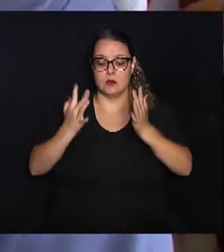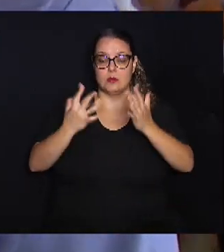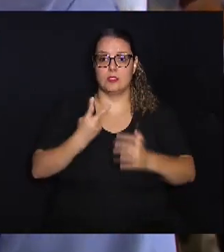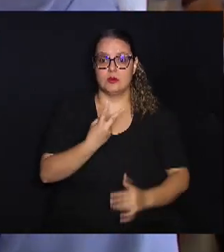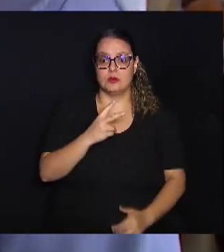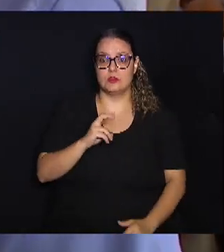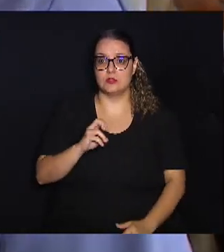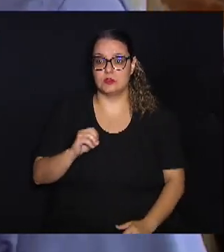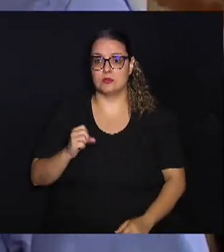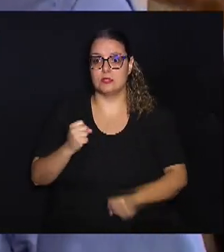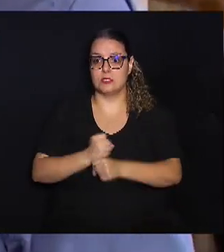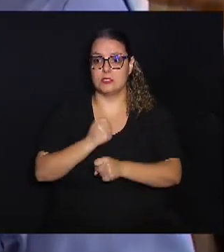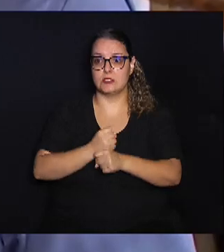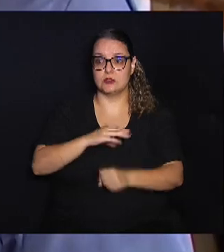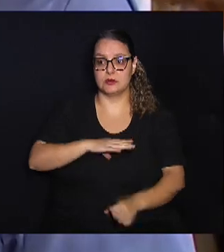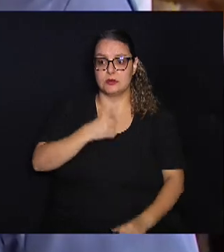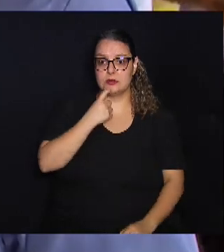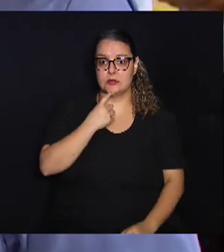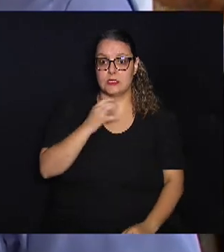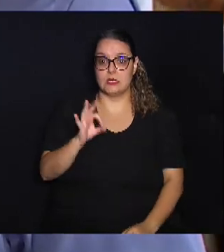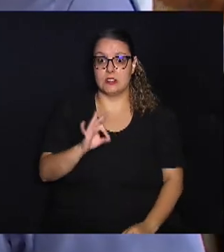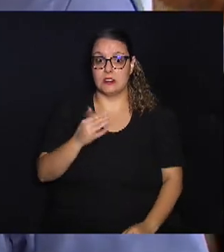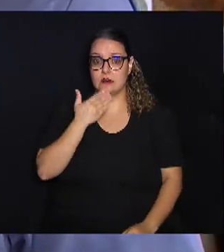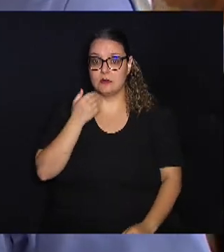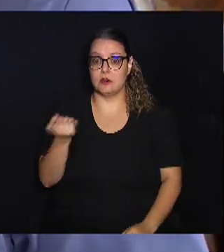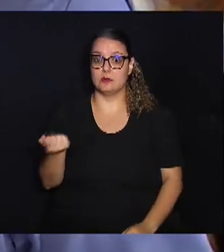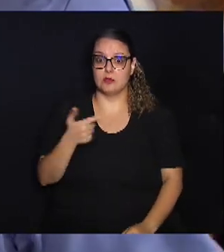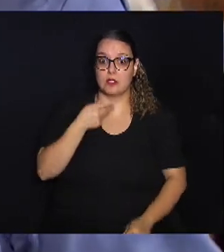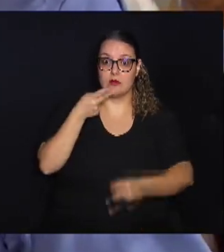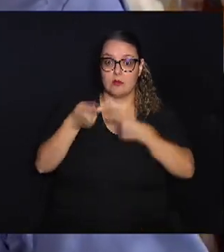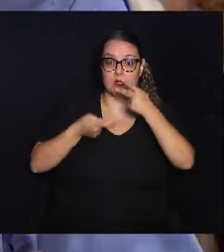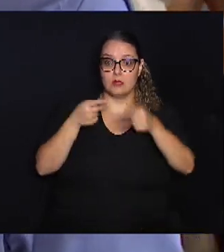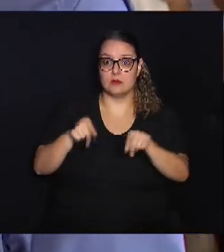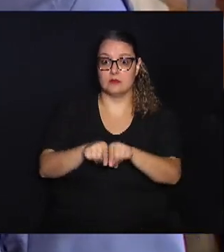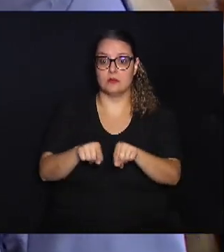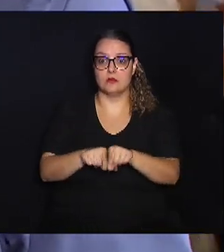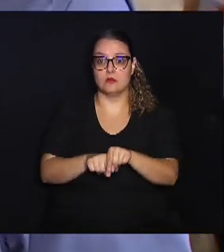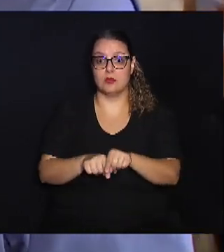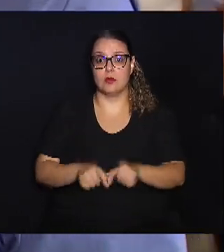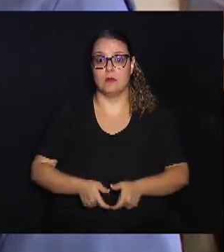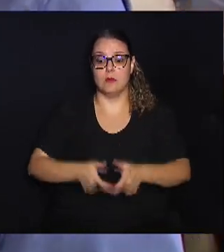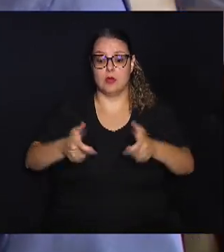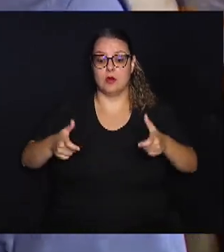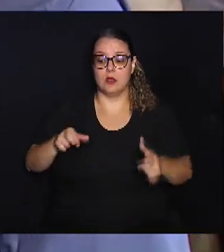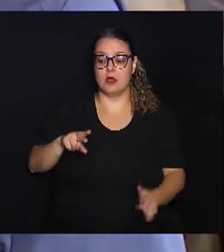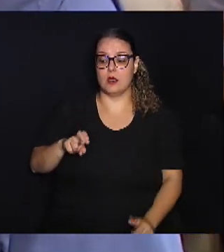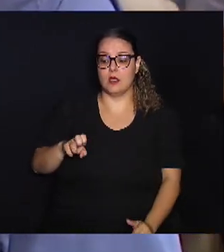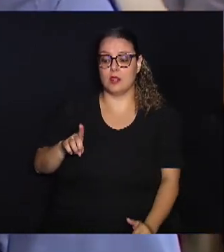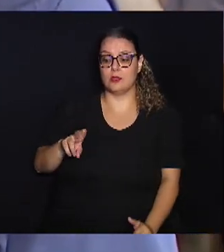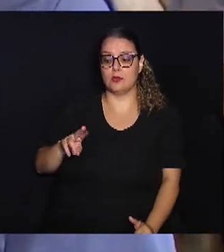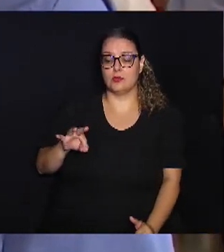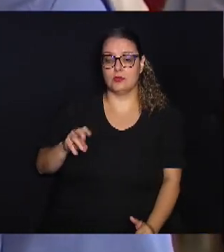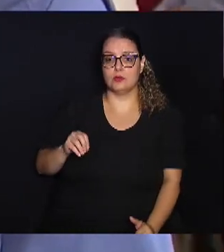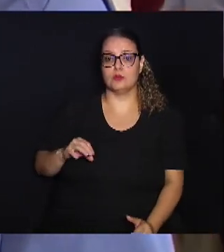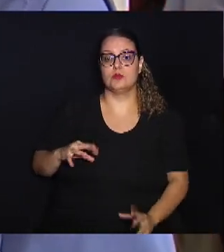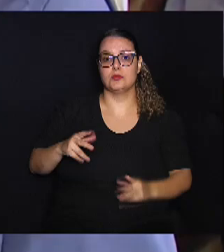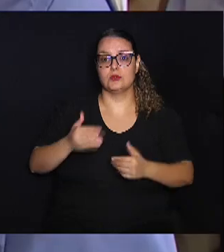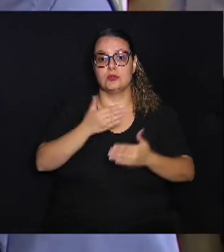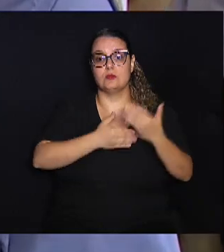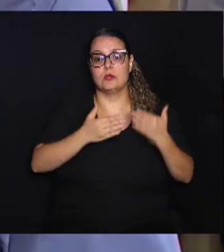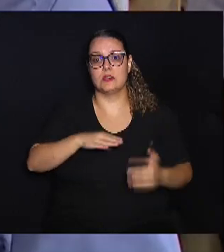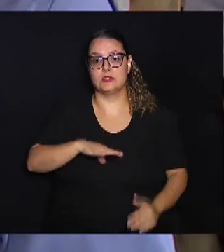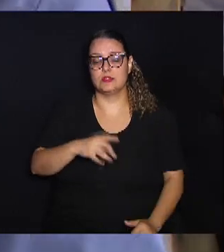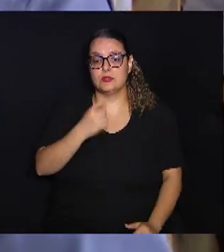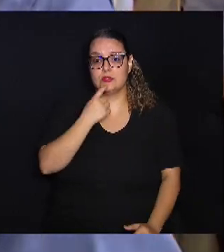anos de Campinas. E nada melhor do que falar também o maior reduto de todo o passado de Campinas.